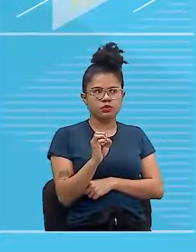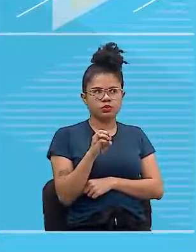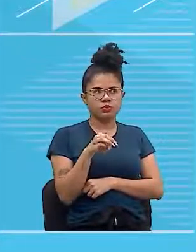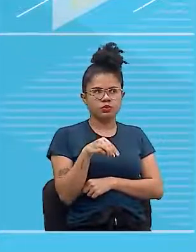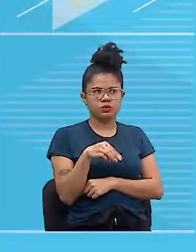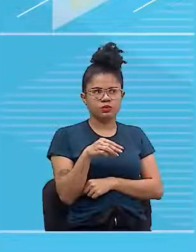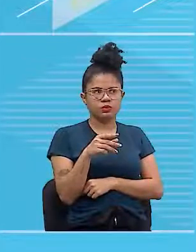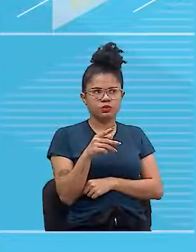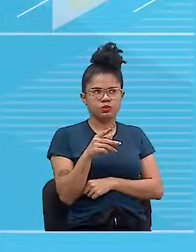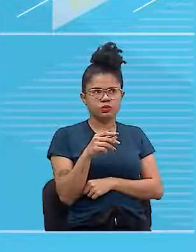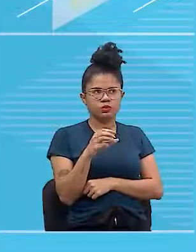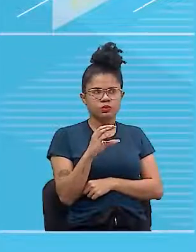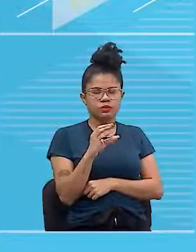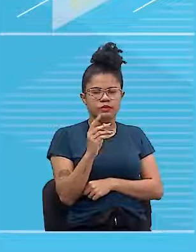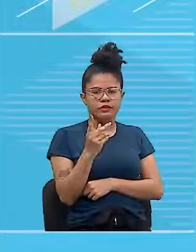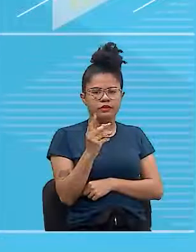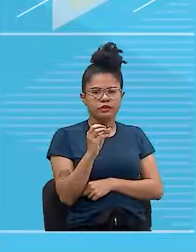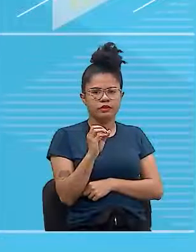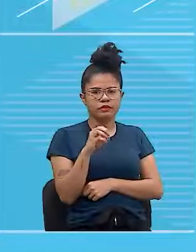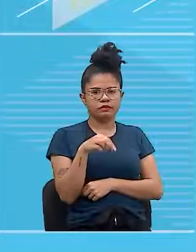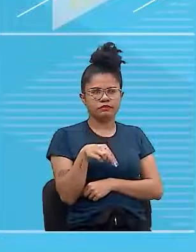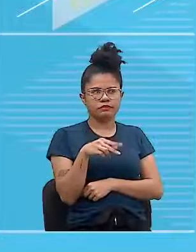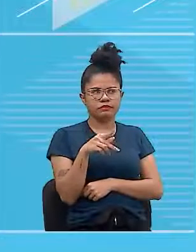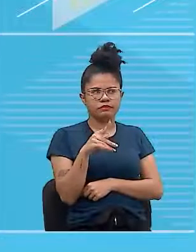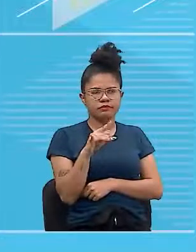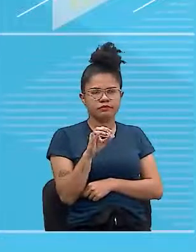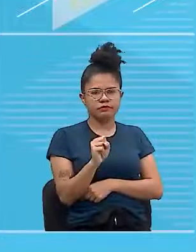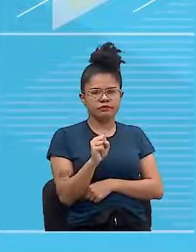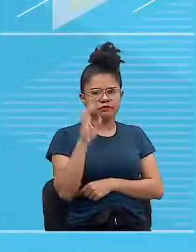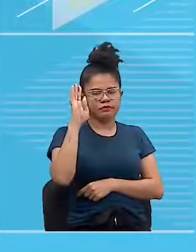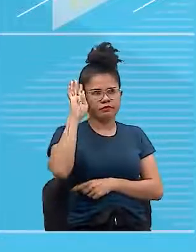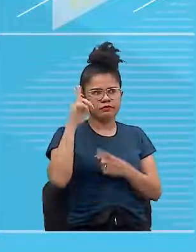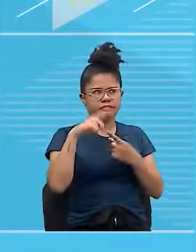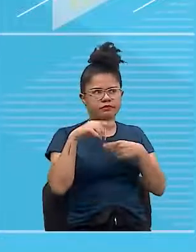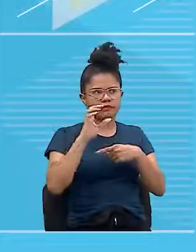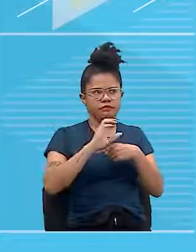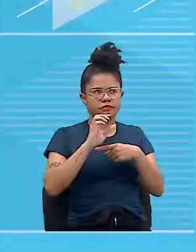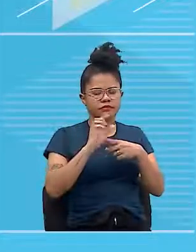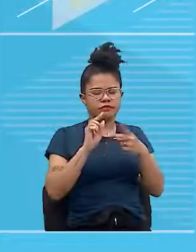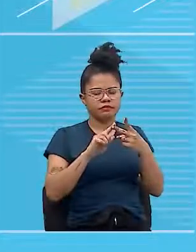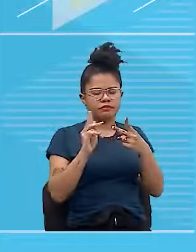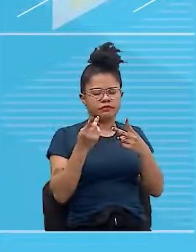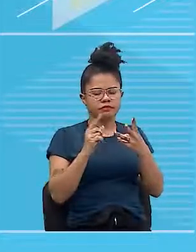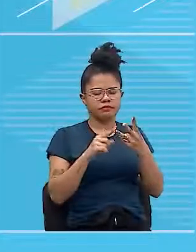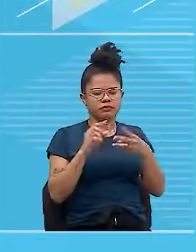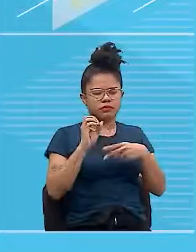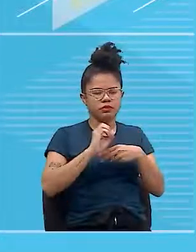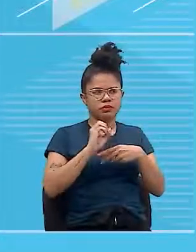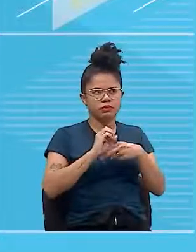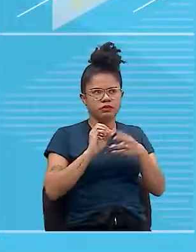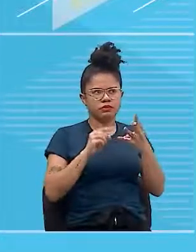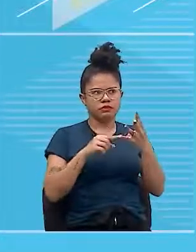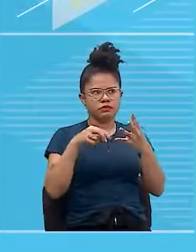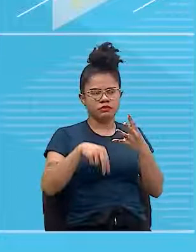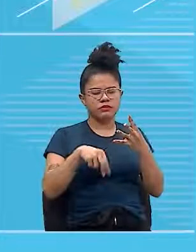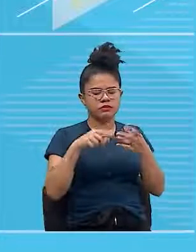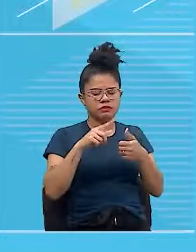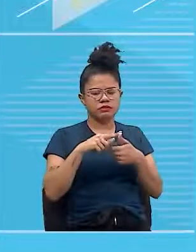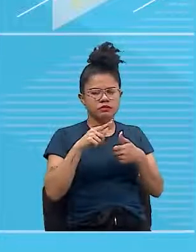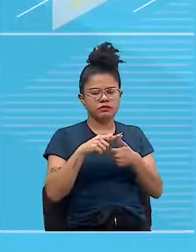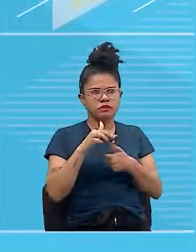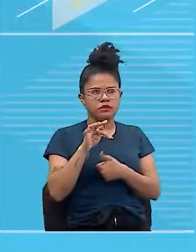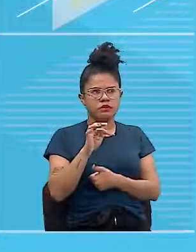e os principais o carbono hidrogênio oxigênio nitrogênio fósforo